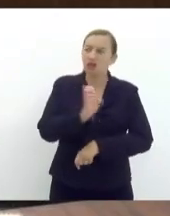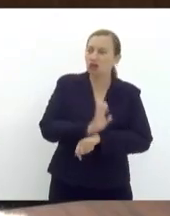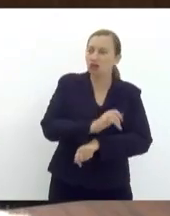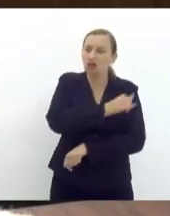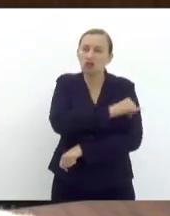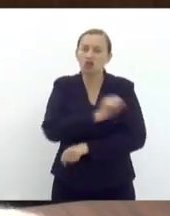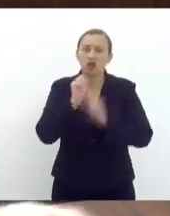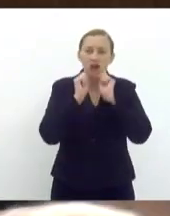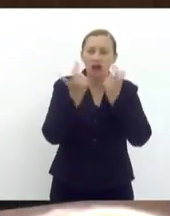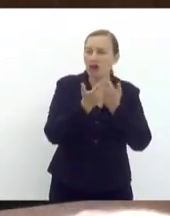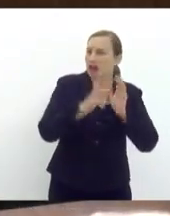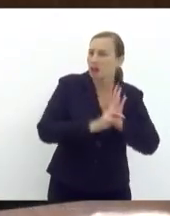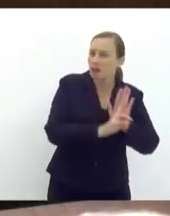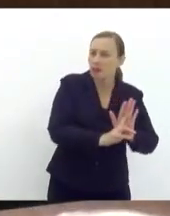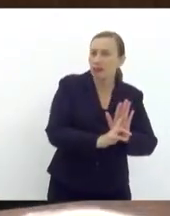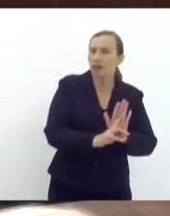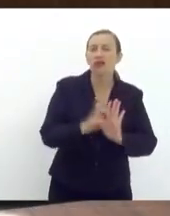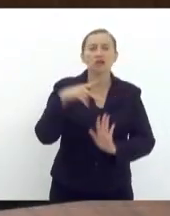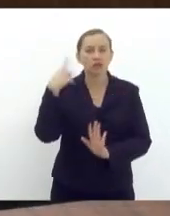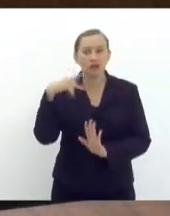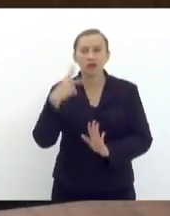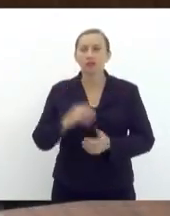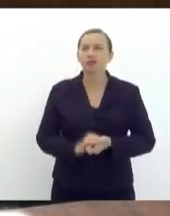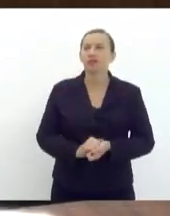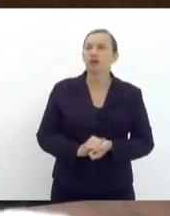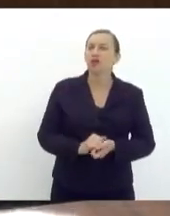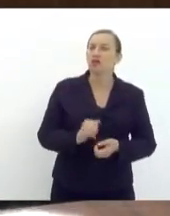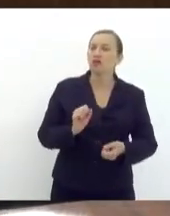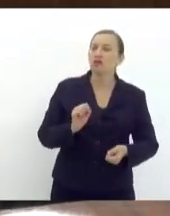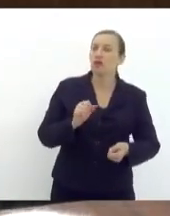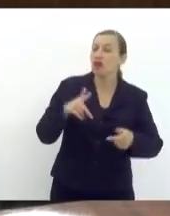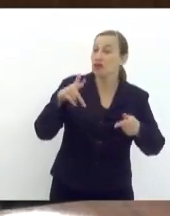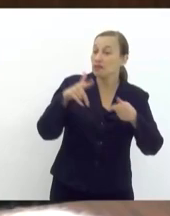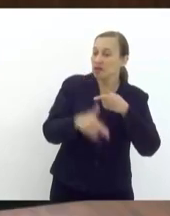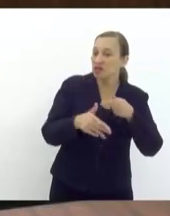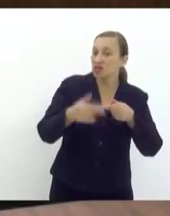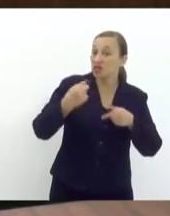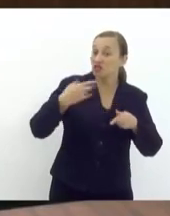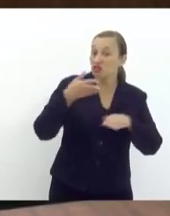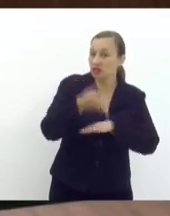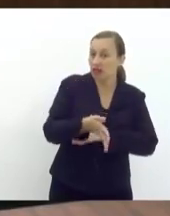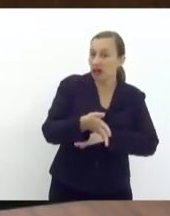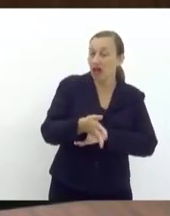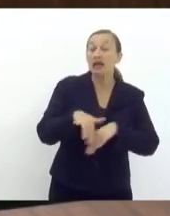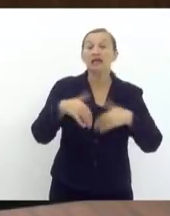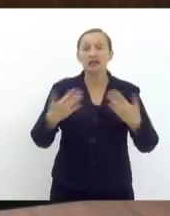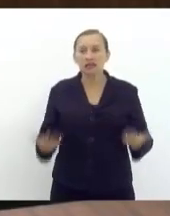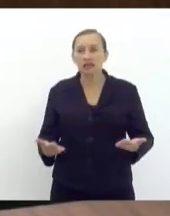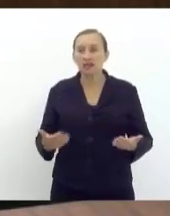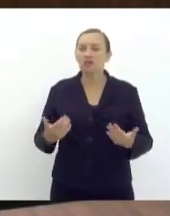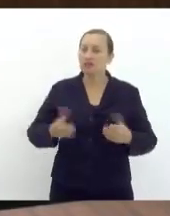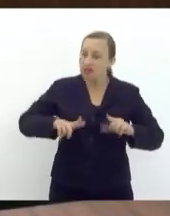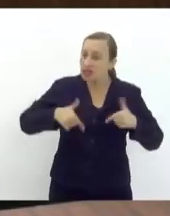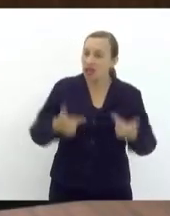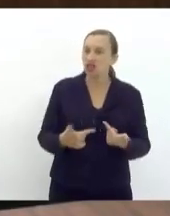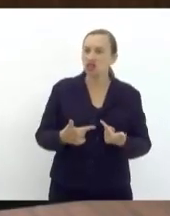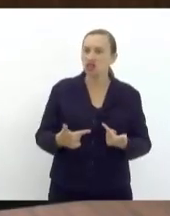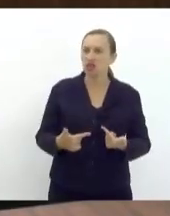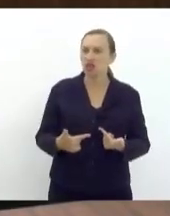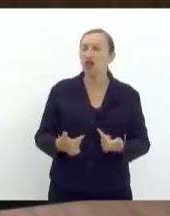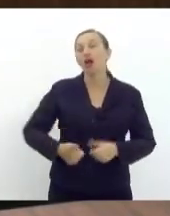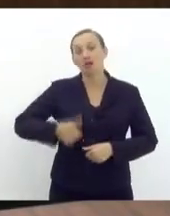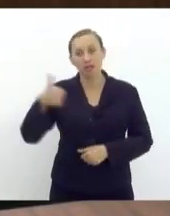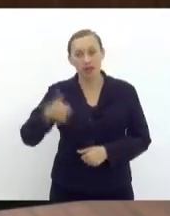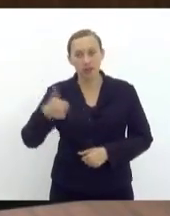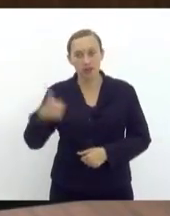foi representando o Parlamento Fluminense foi barrada foi impedida de entrar então nós temos que tomar uma posição e uma delas